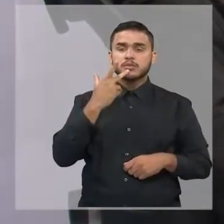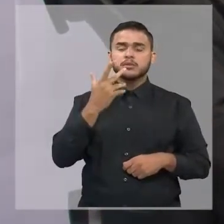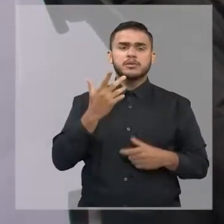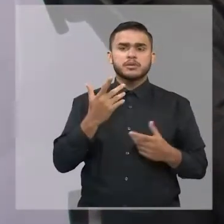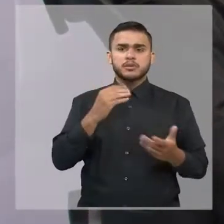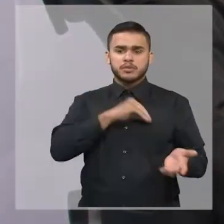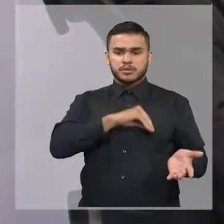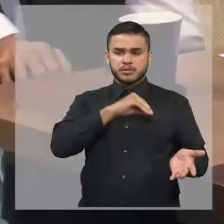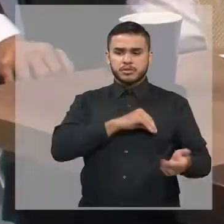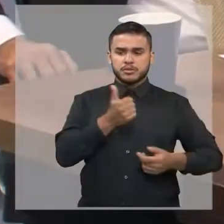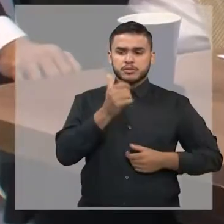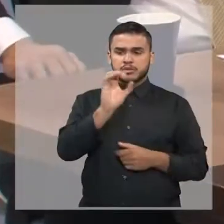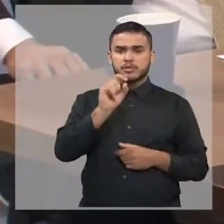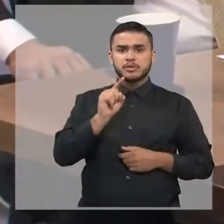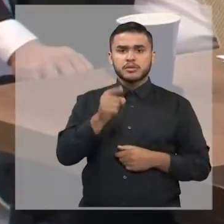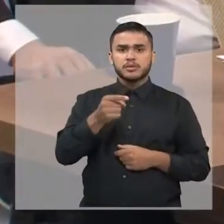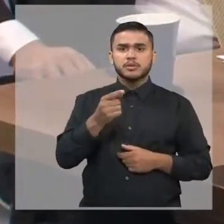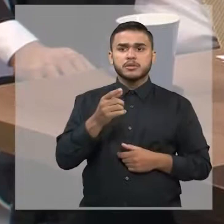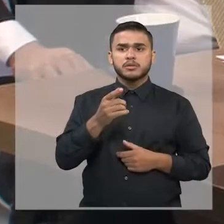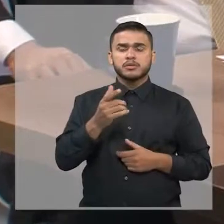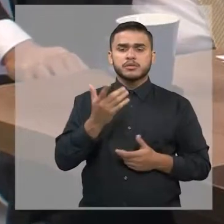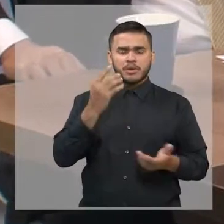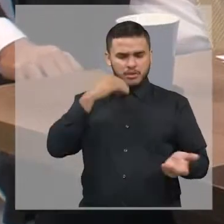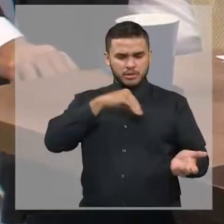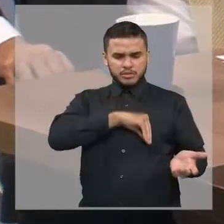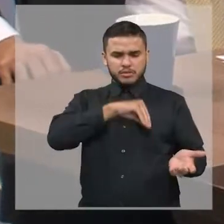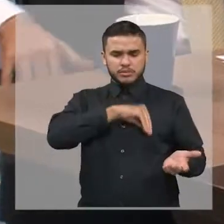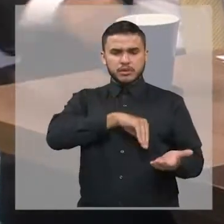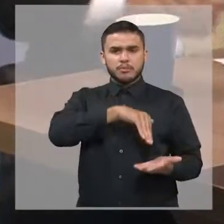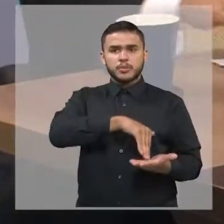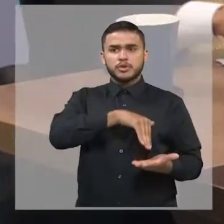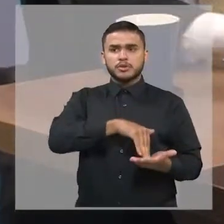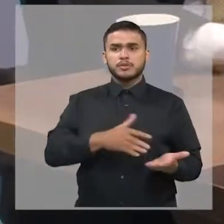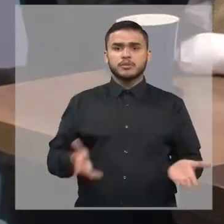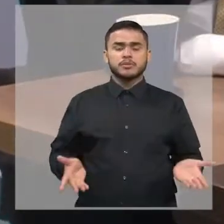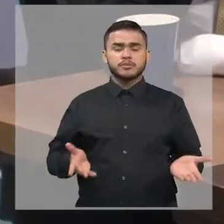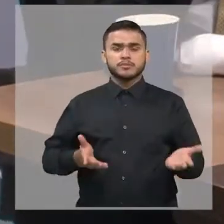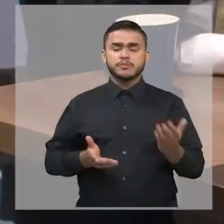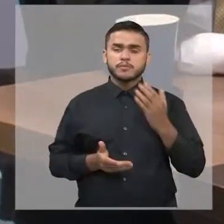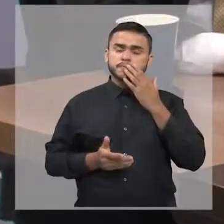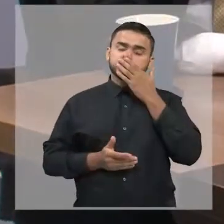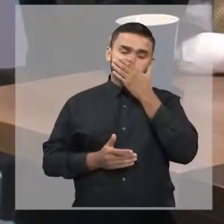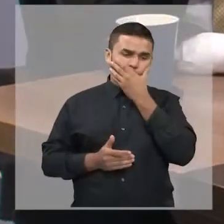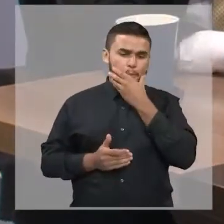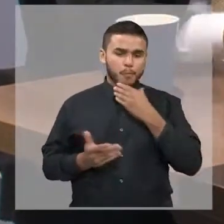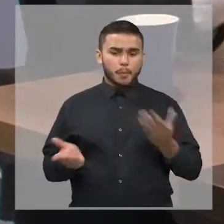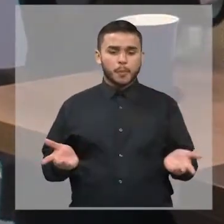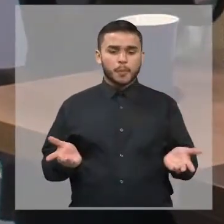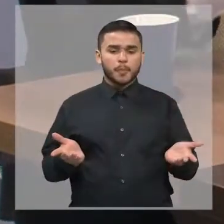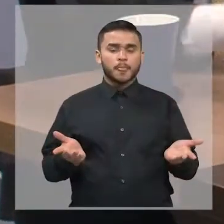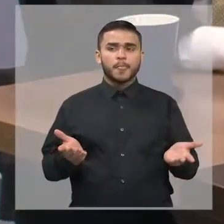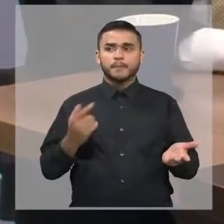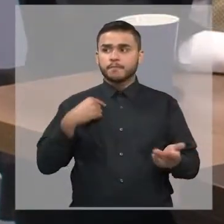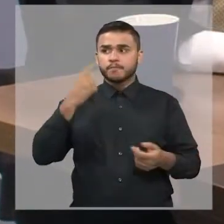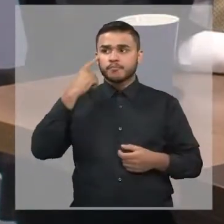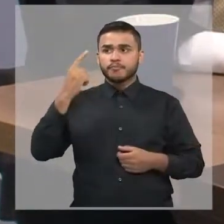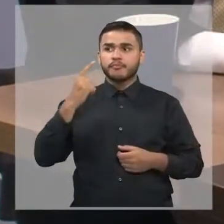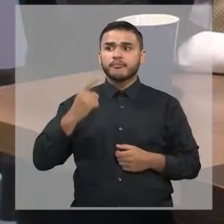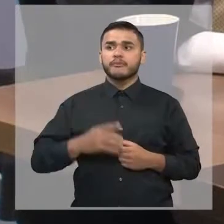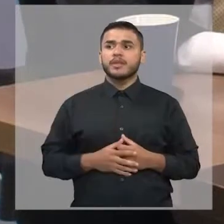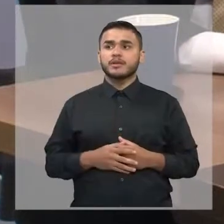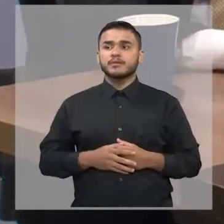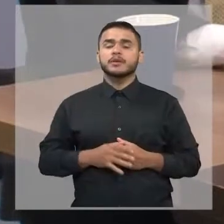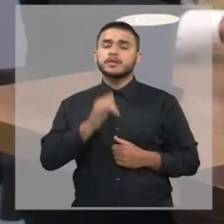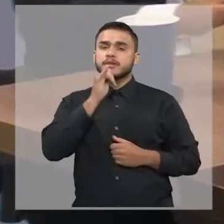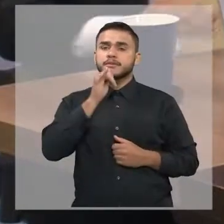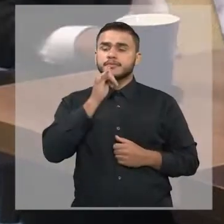ganhar 10 mil reais, você quer que ganhe o salário mínimo? Não quero que ganhe o salário mínimo, não. Você está dizendo. Não estou falando isso, não. Você acabou Tá de dizer. gravado, eu acho que não. Você está dizendo